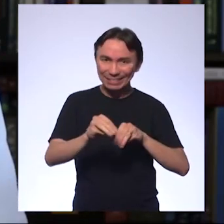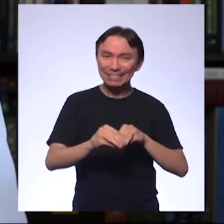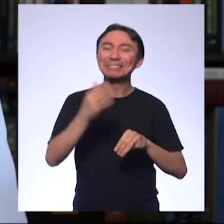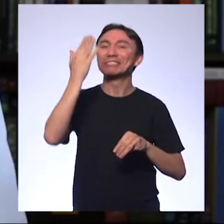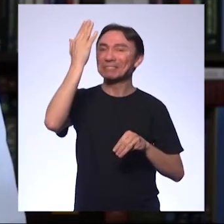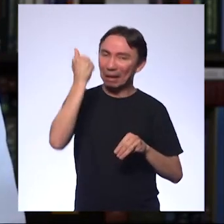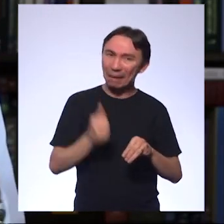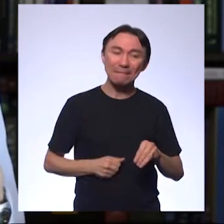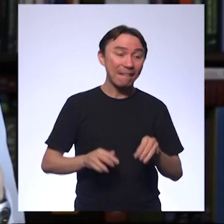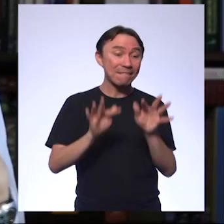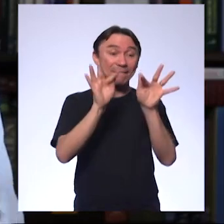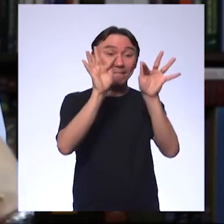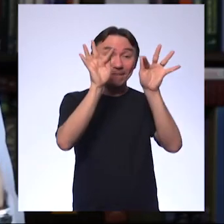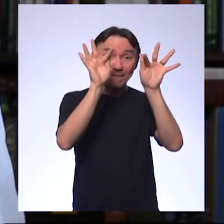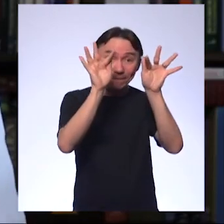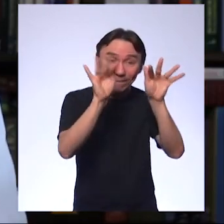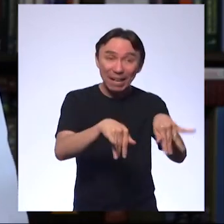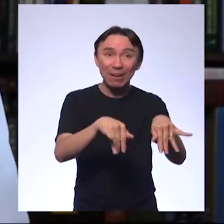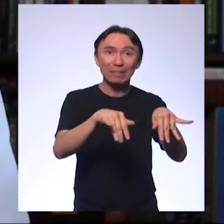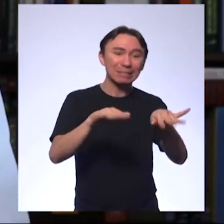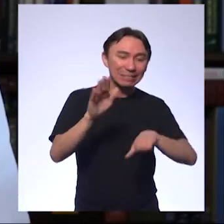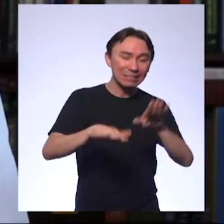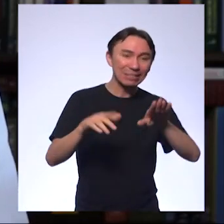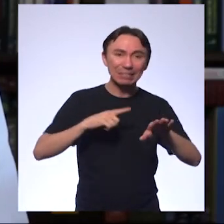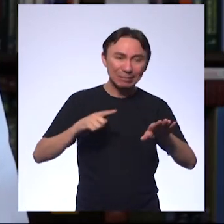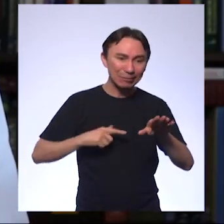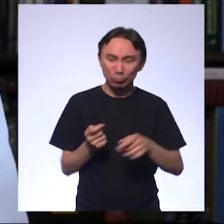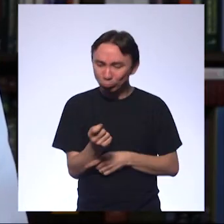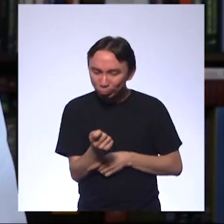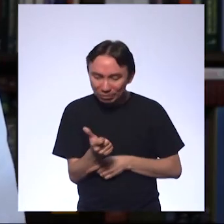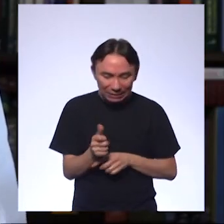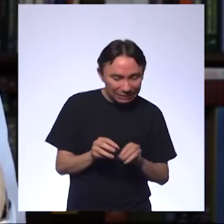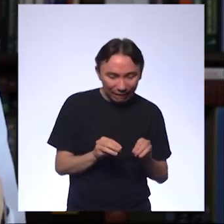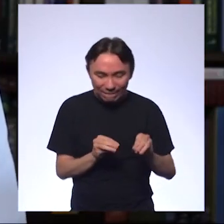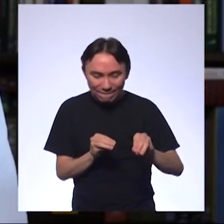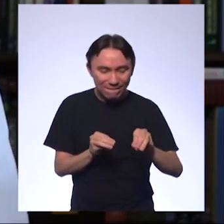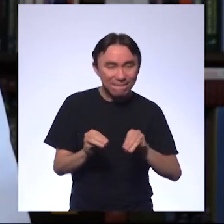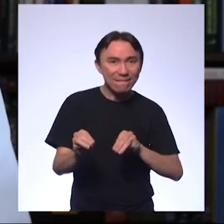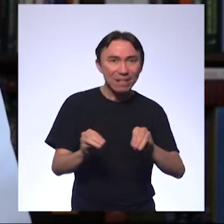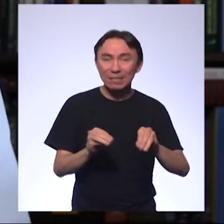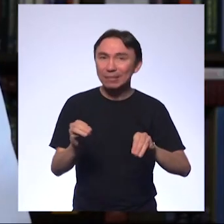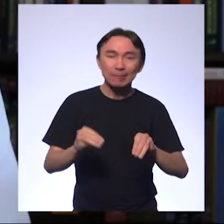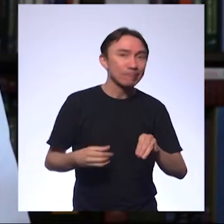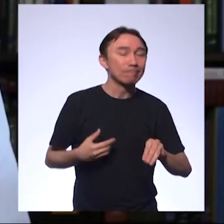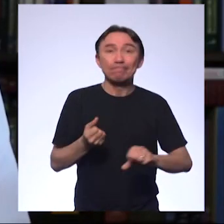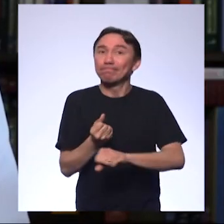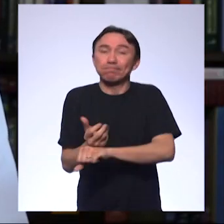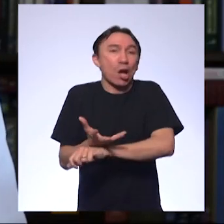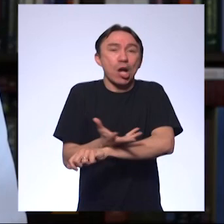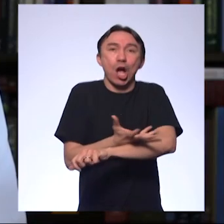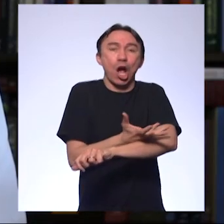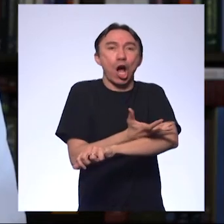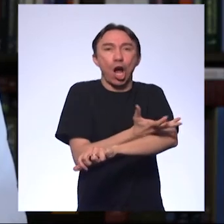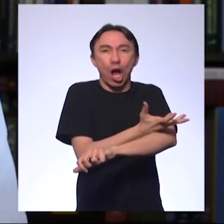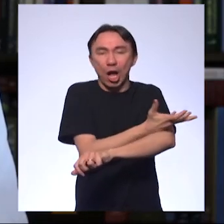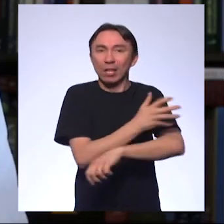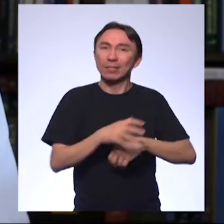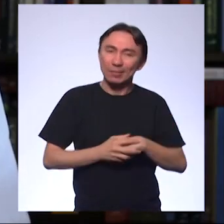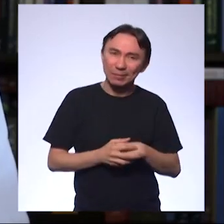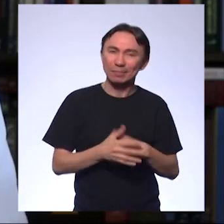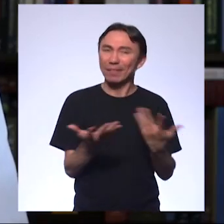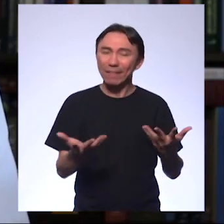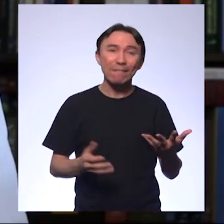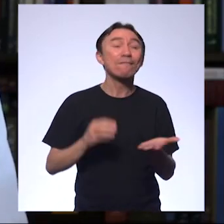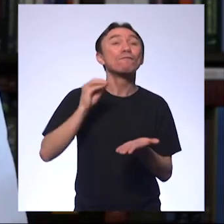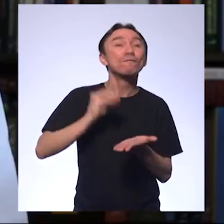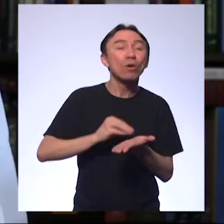finais, quando às vezes temos poucas peças, são eletrizantes, são decisivos mesmo, porque ali falta